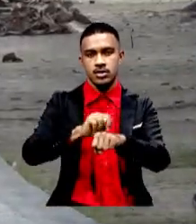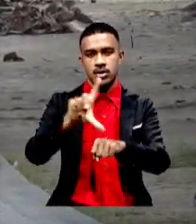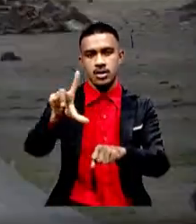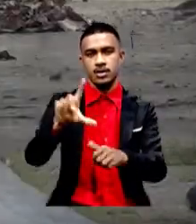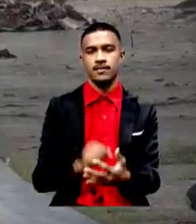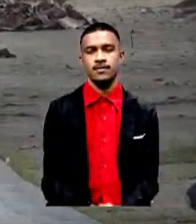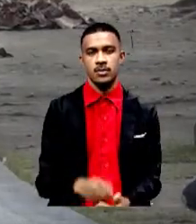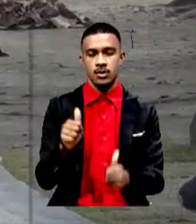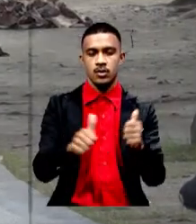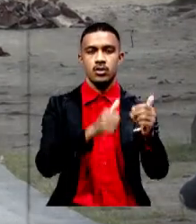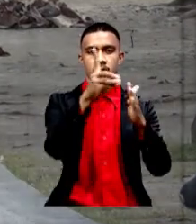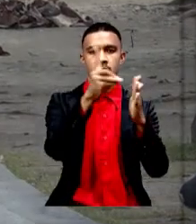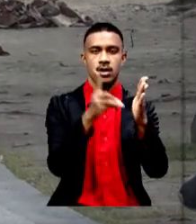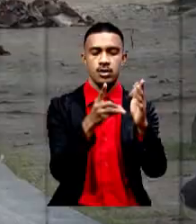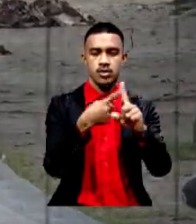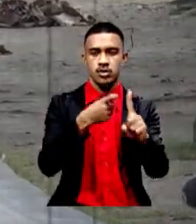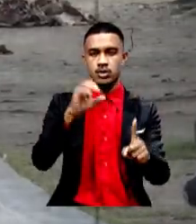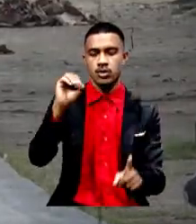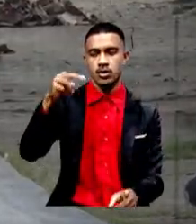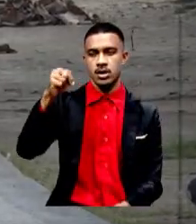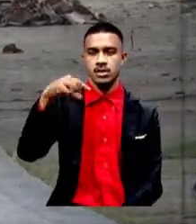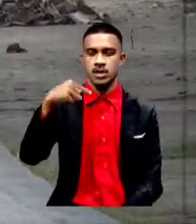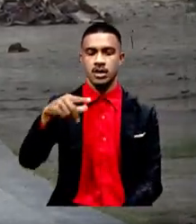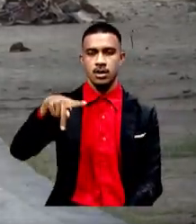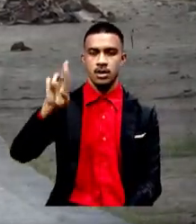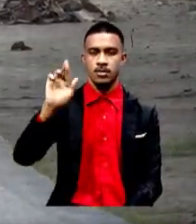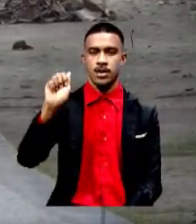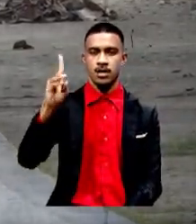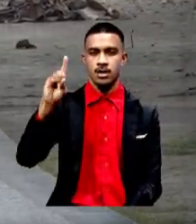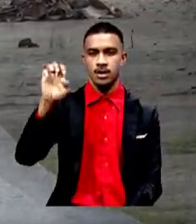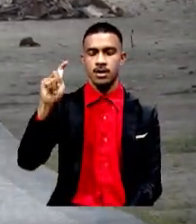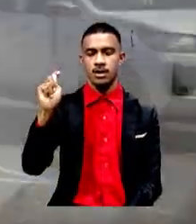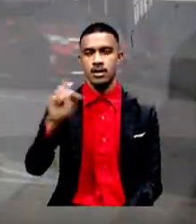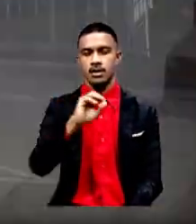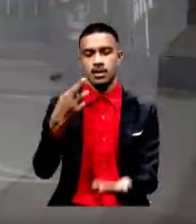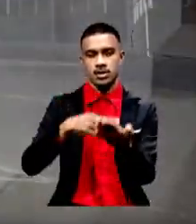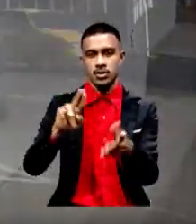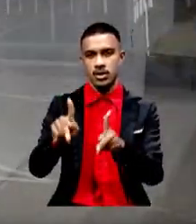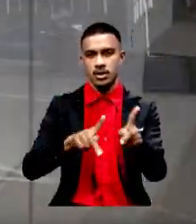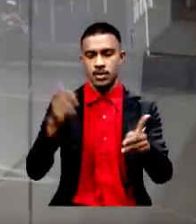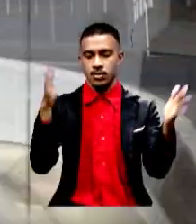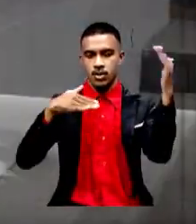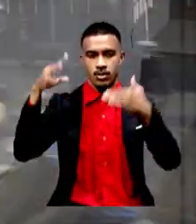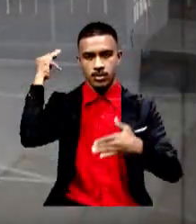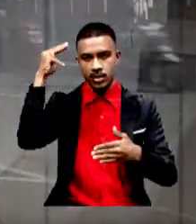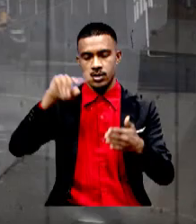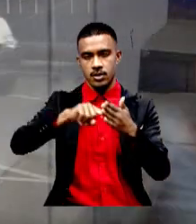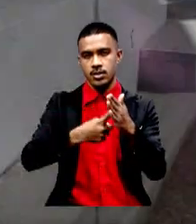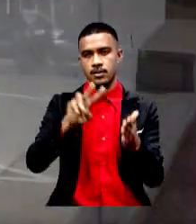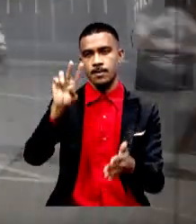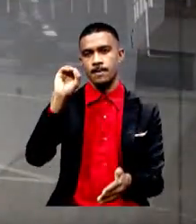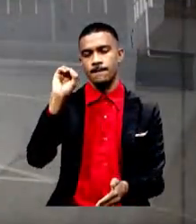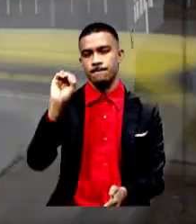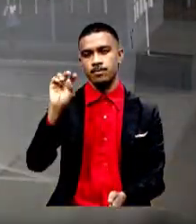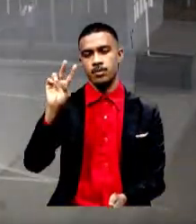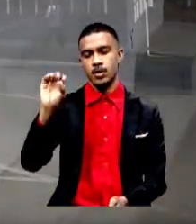internacional. Tu idade susi ONZ Pradet resiste e manebe sofre problema mental. husitinan rihun rua tolu, to